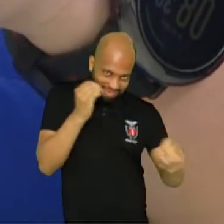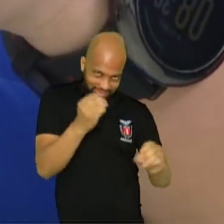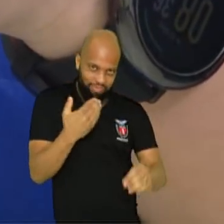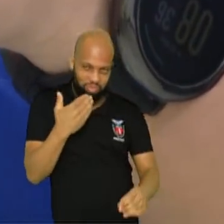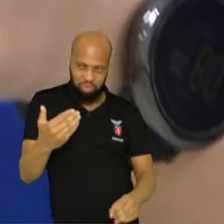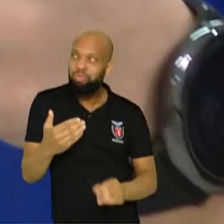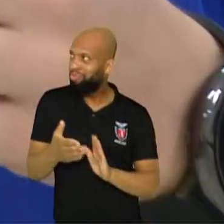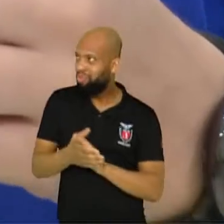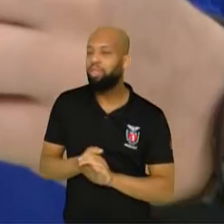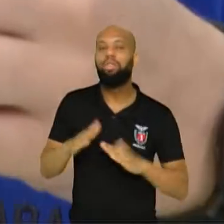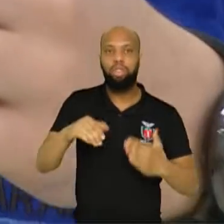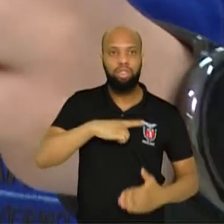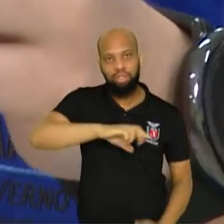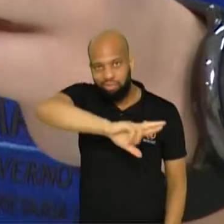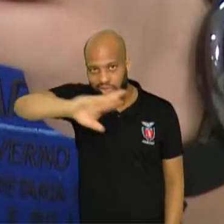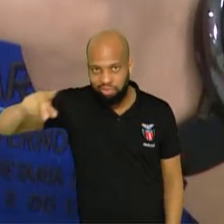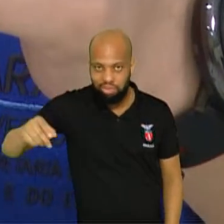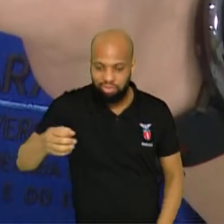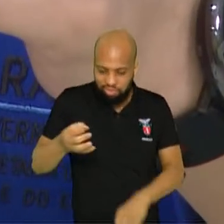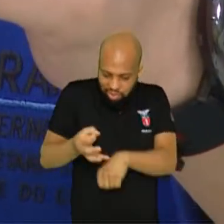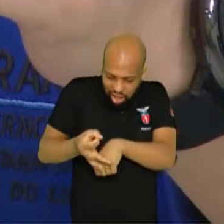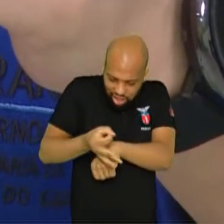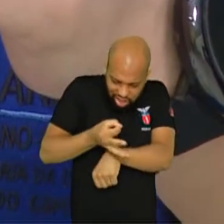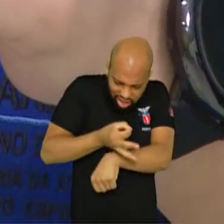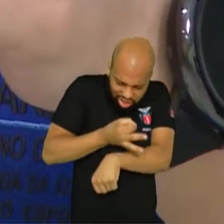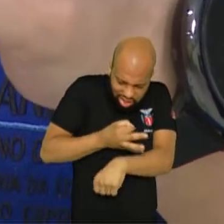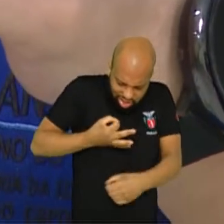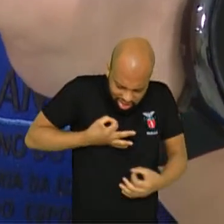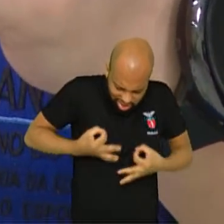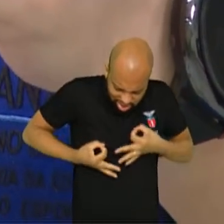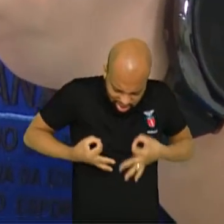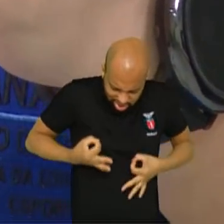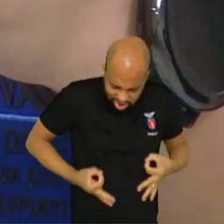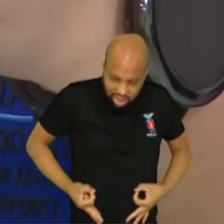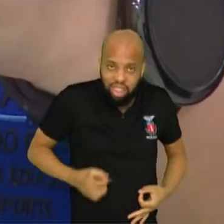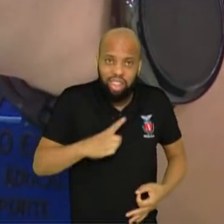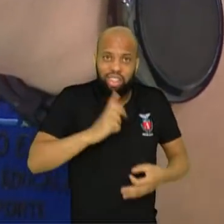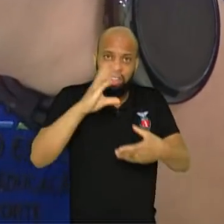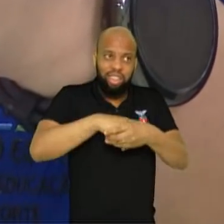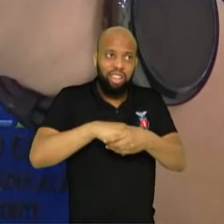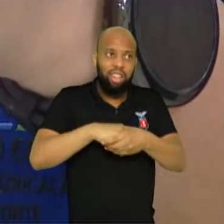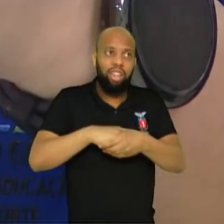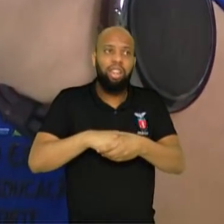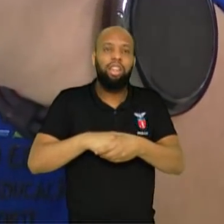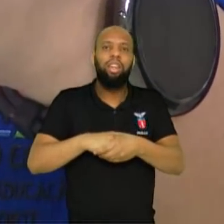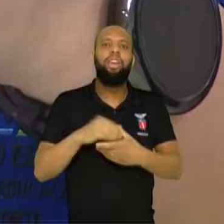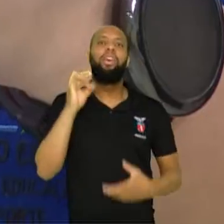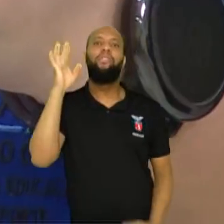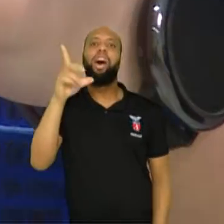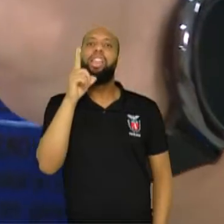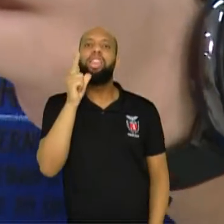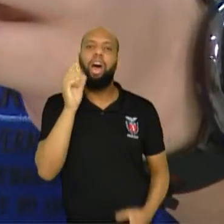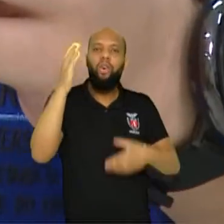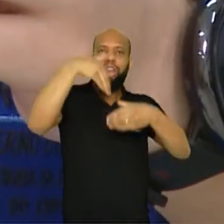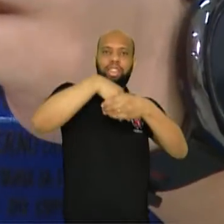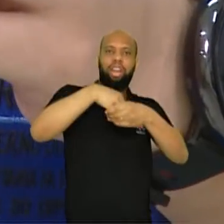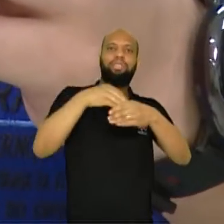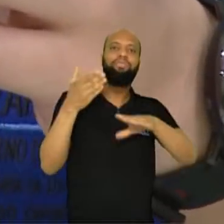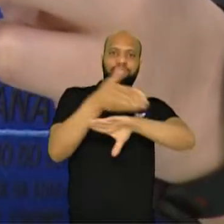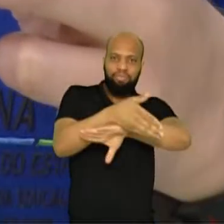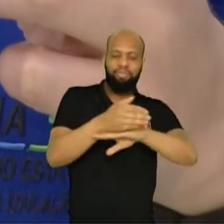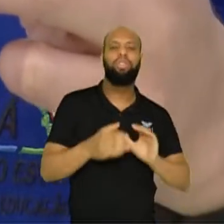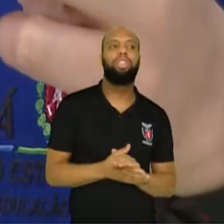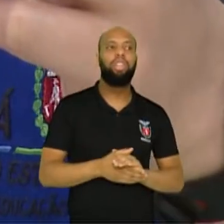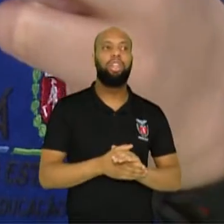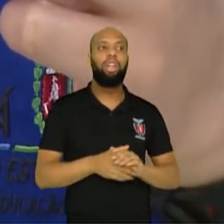vários buraquinhos dentro da esponja. Esses buraquinhos é que facilitam por onde a água entre.